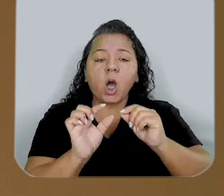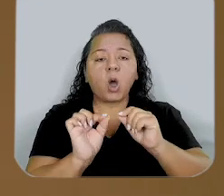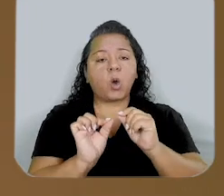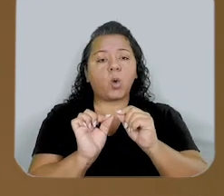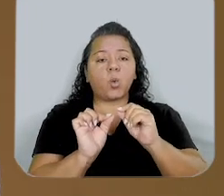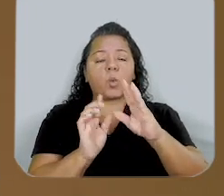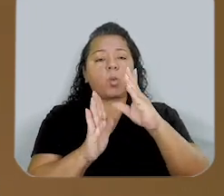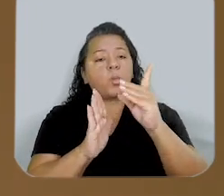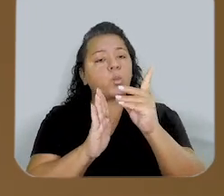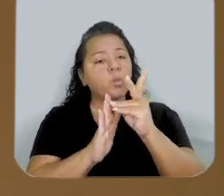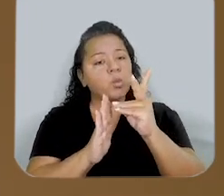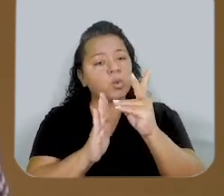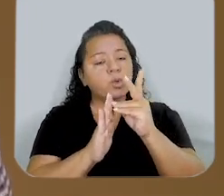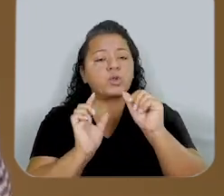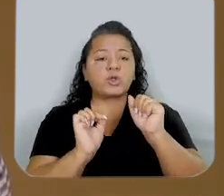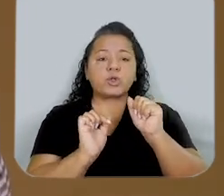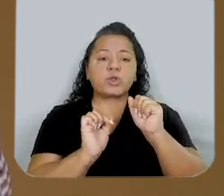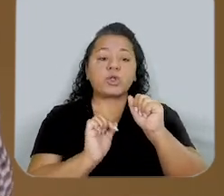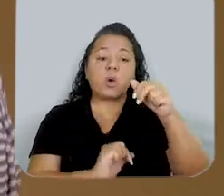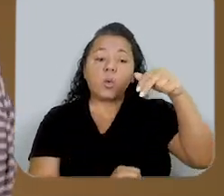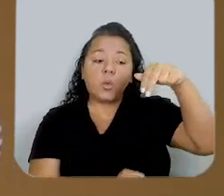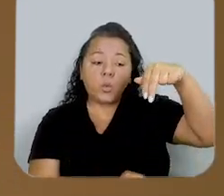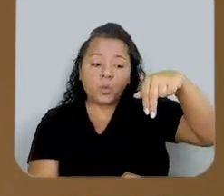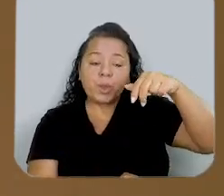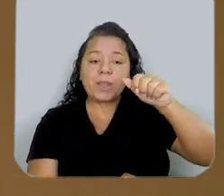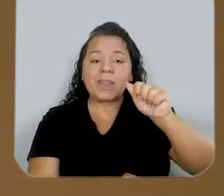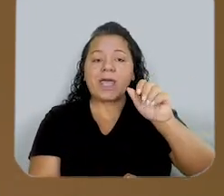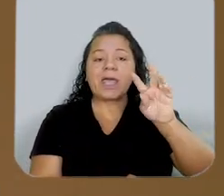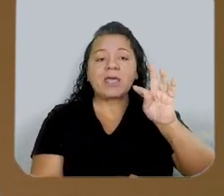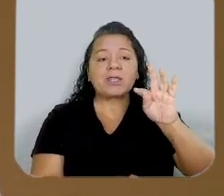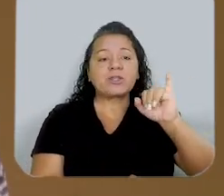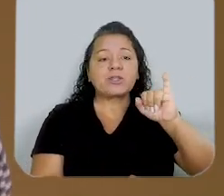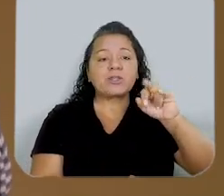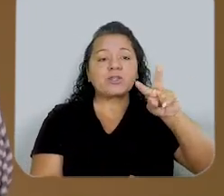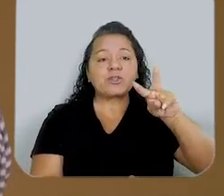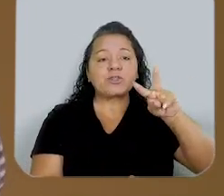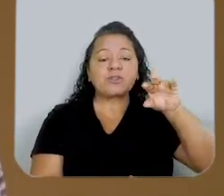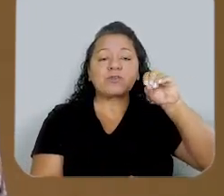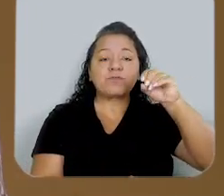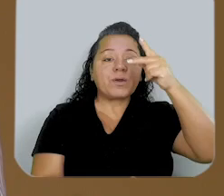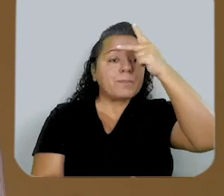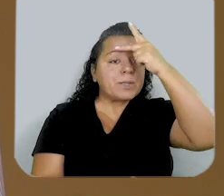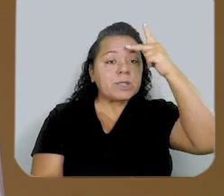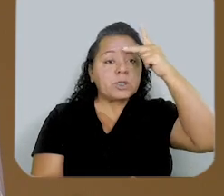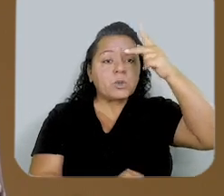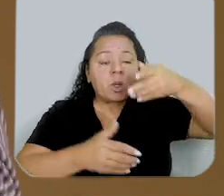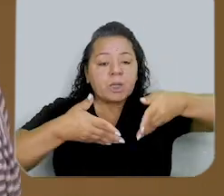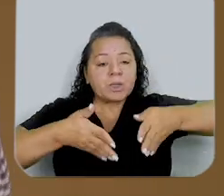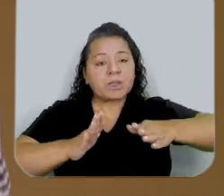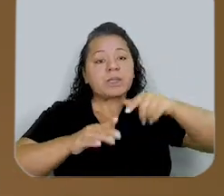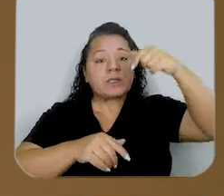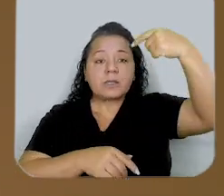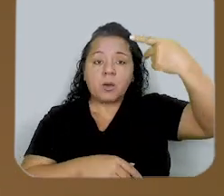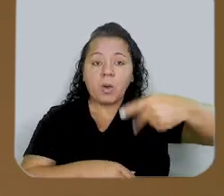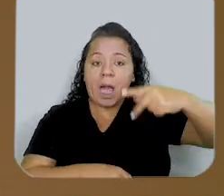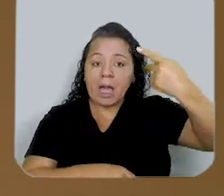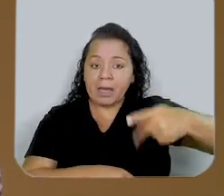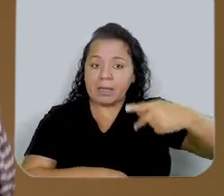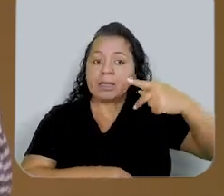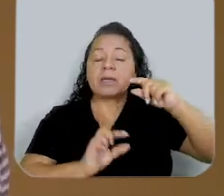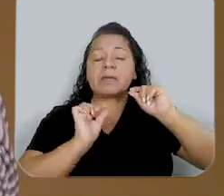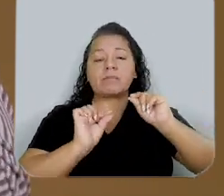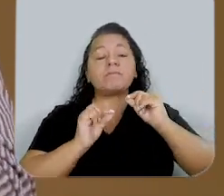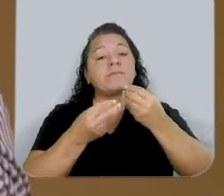o tradicional, o nativo, com mais dignidade e respeito, dando o devido reconhecimento a eles. Já começa aí nesse